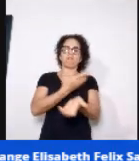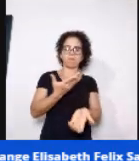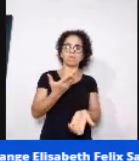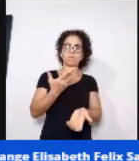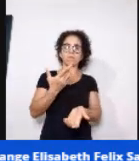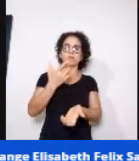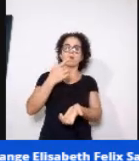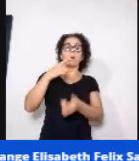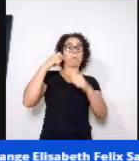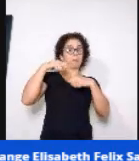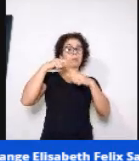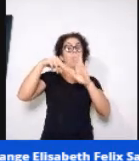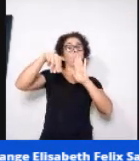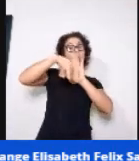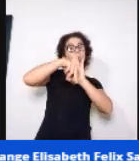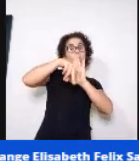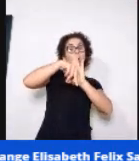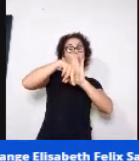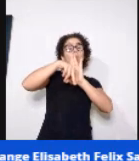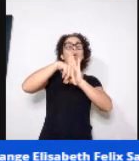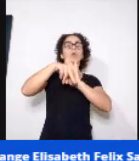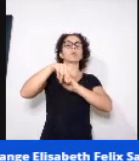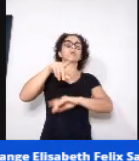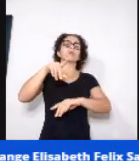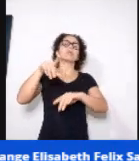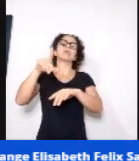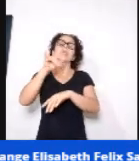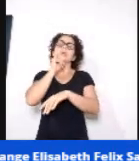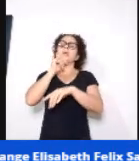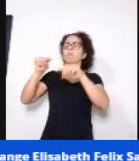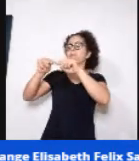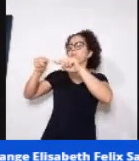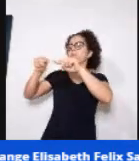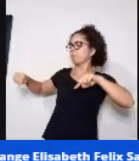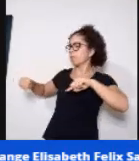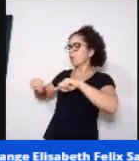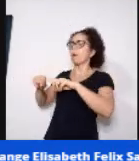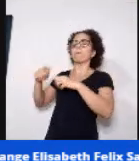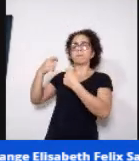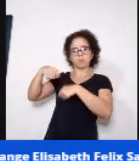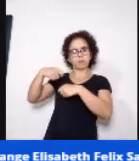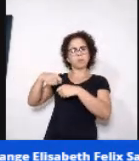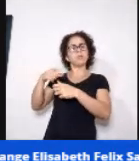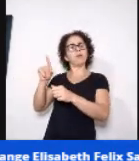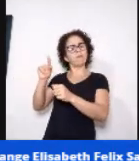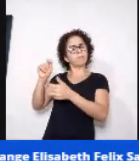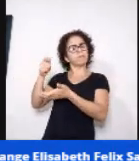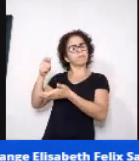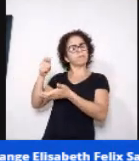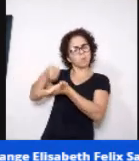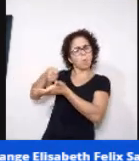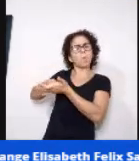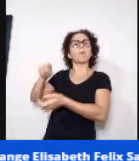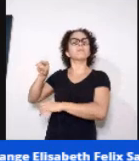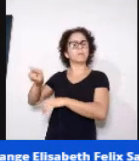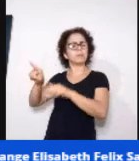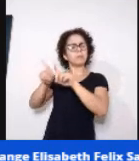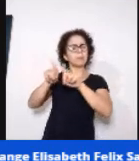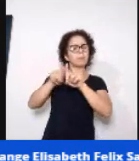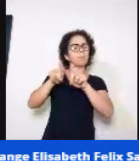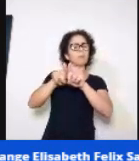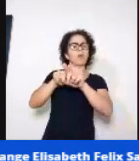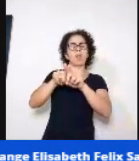na aplicabilidade disso em sala de aula, dentro da escola, dentro da universidade. Se isso, na sua função de